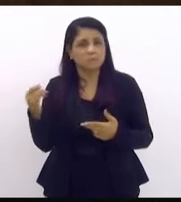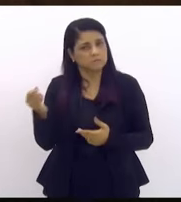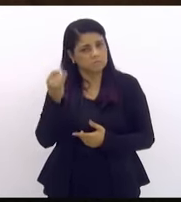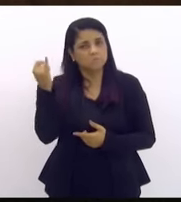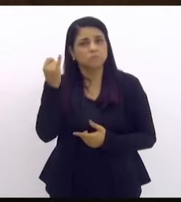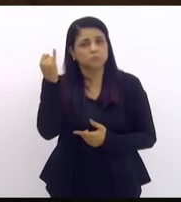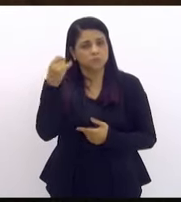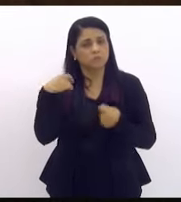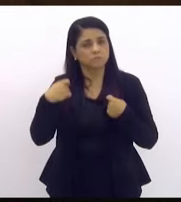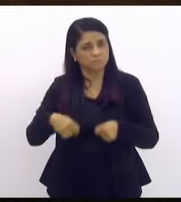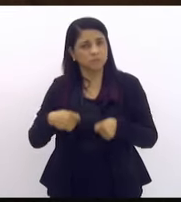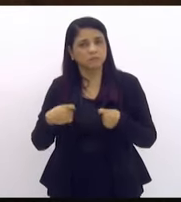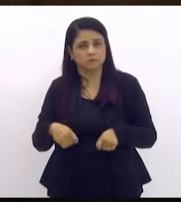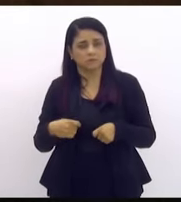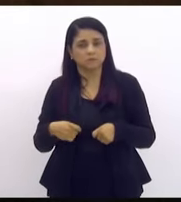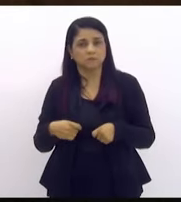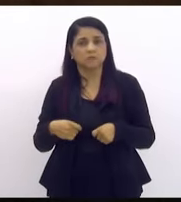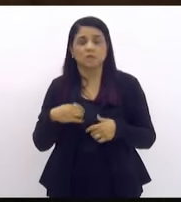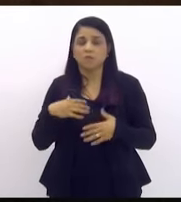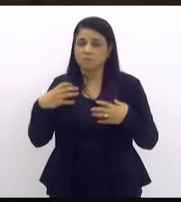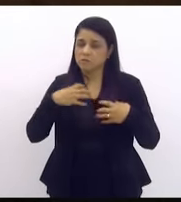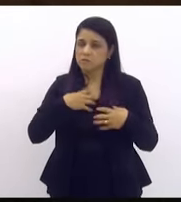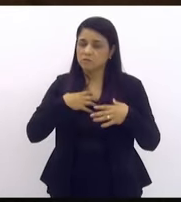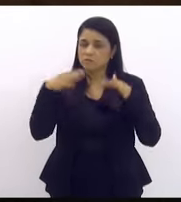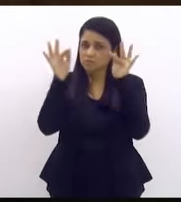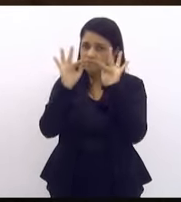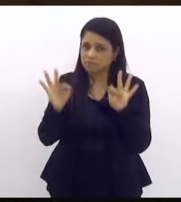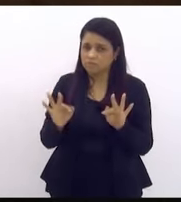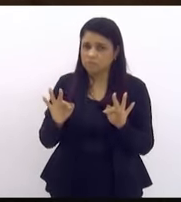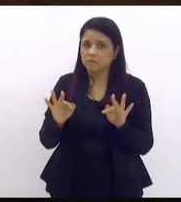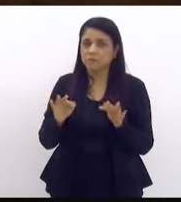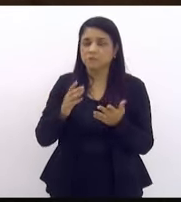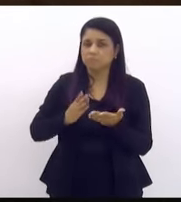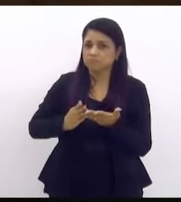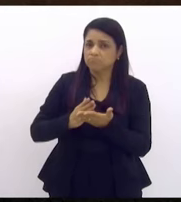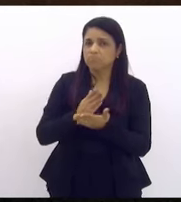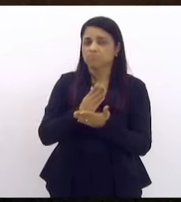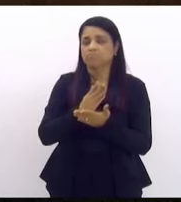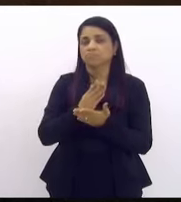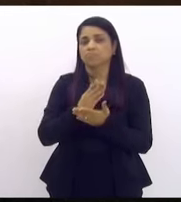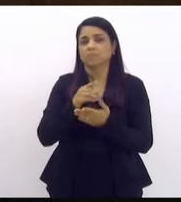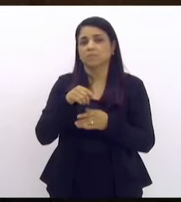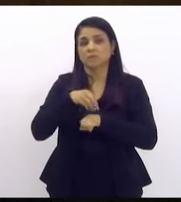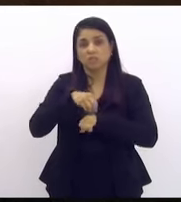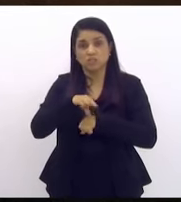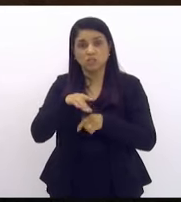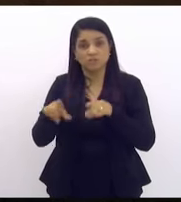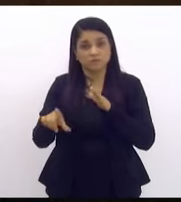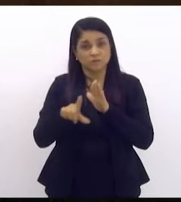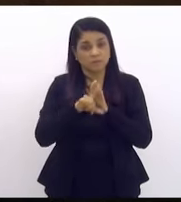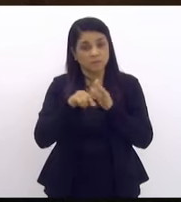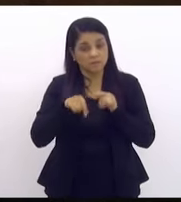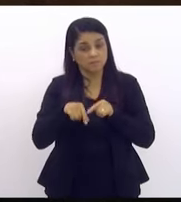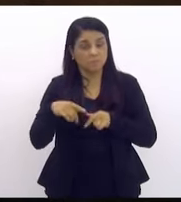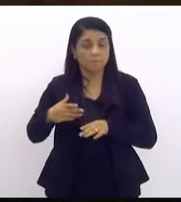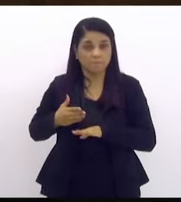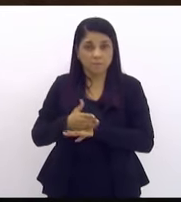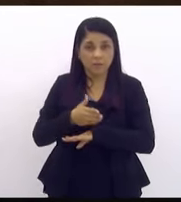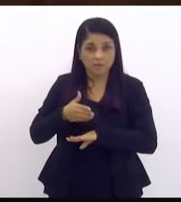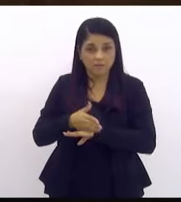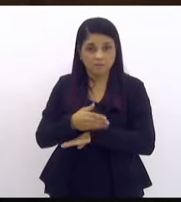importante. Então, fico muito feliz de a gente aprovar aqui esse indicativo de que o Estado do Rio de Janeiro participe